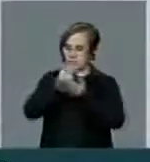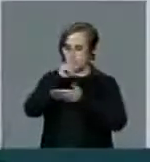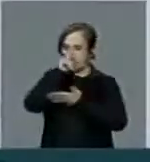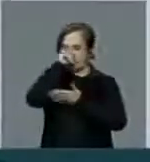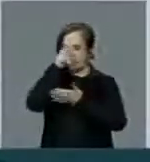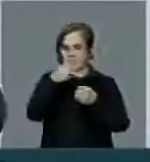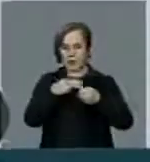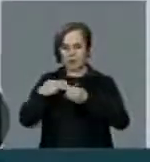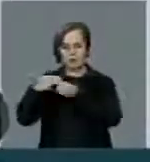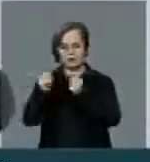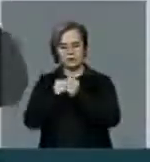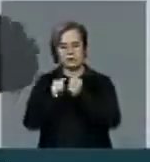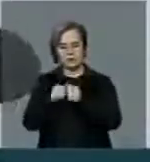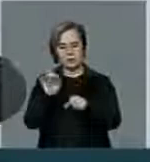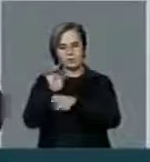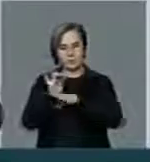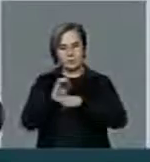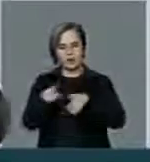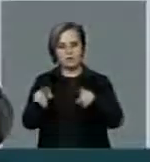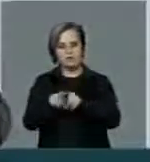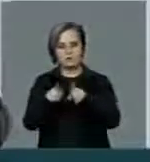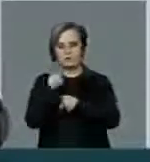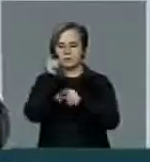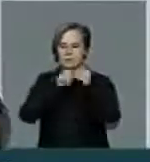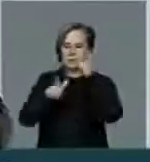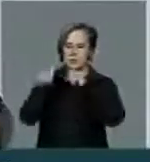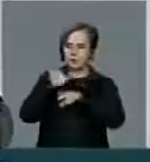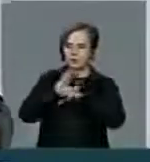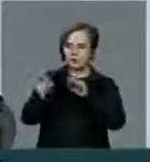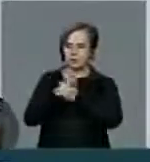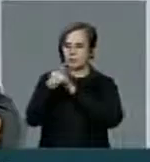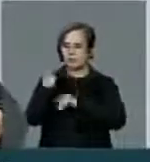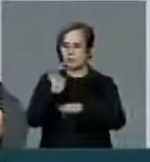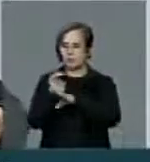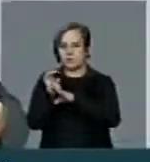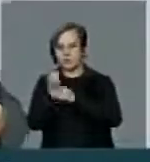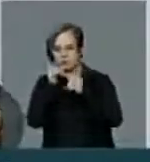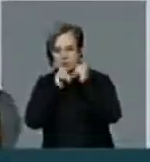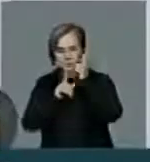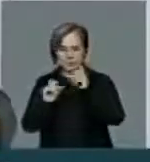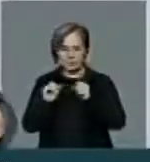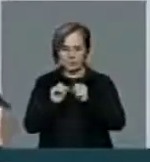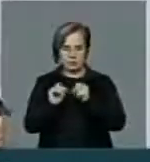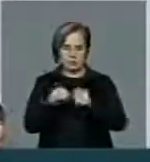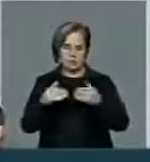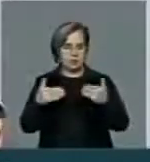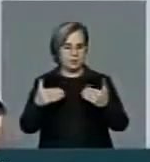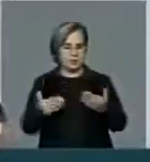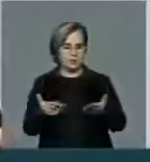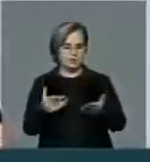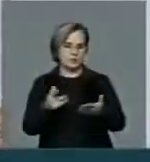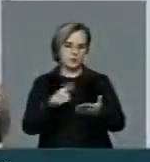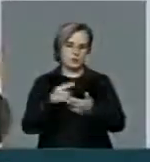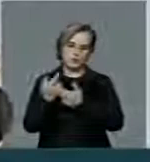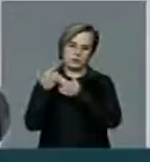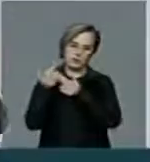dos municípios e dos estados, mas a capacidade de execução dos estados. O que o CAR compreende? Aqui eu vou pedir aos